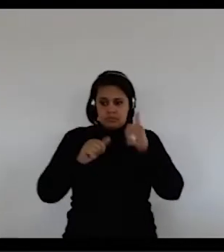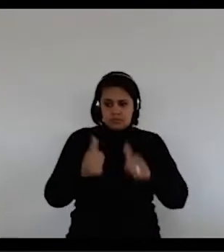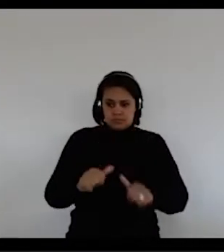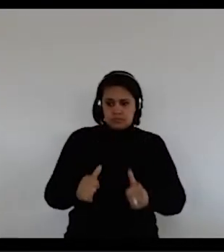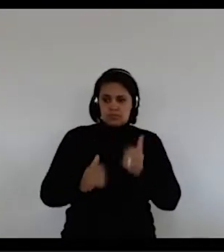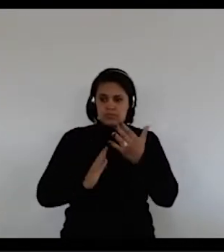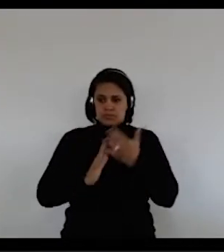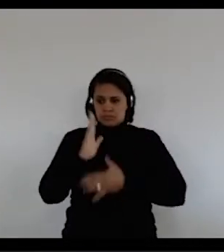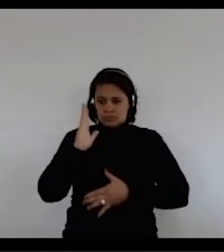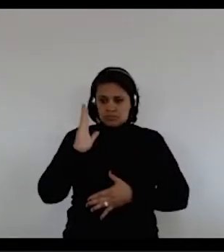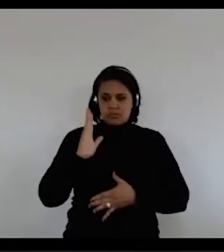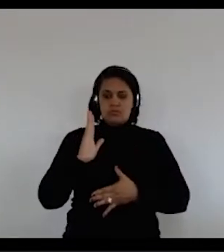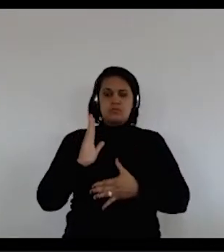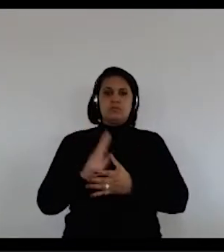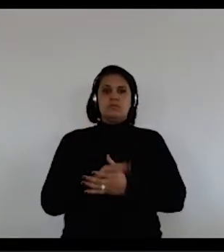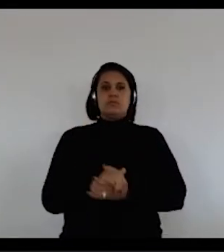aprovadas,